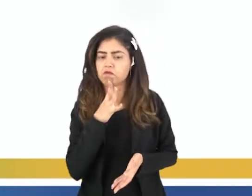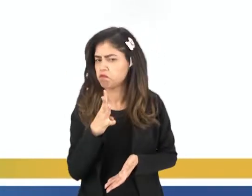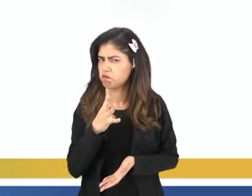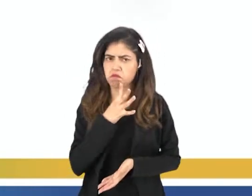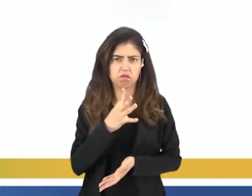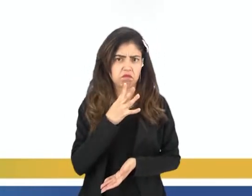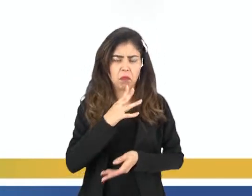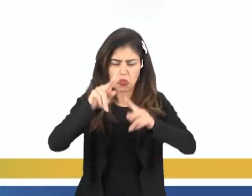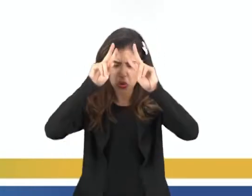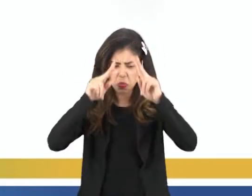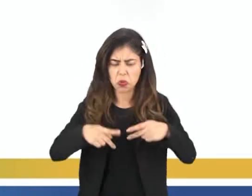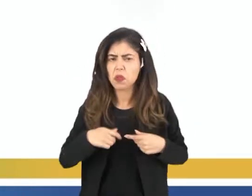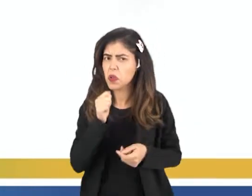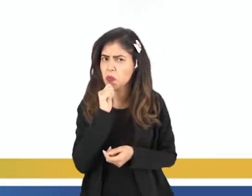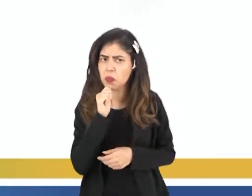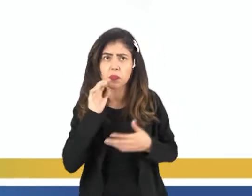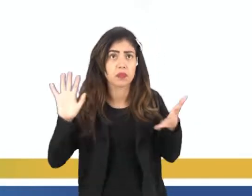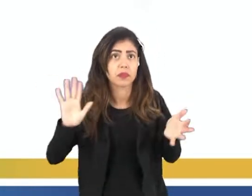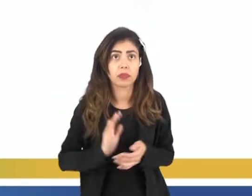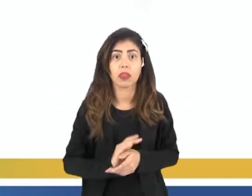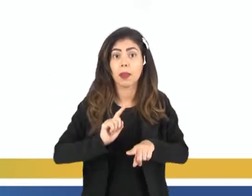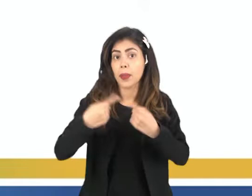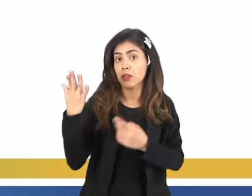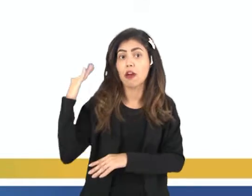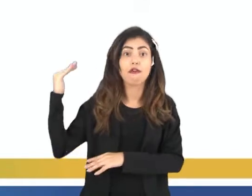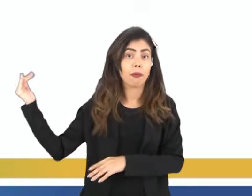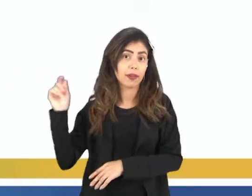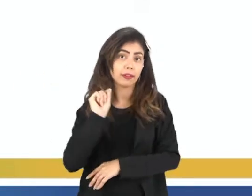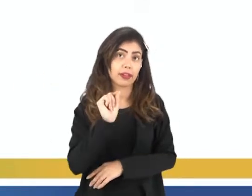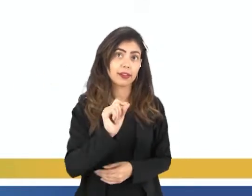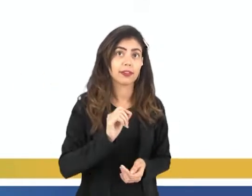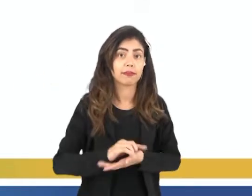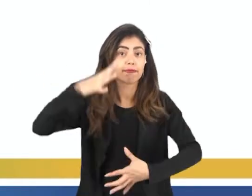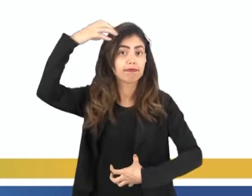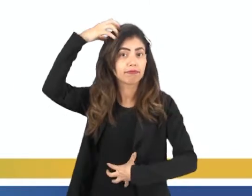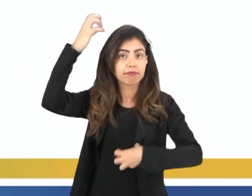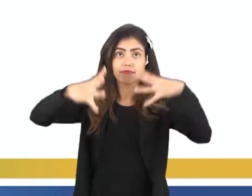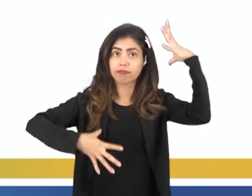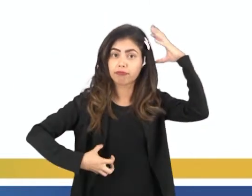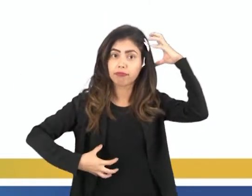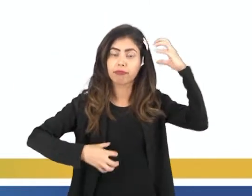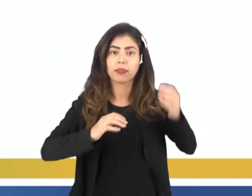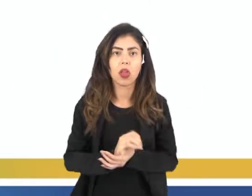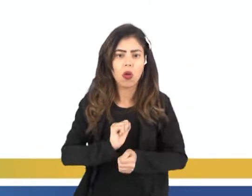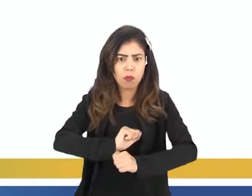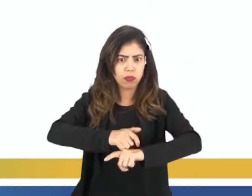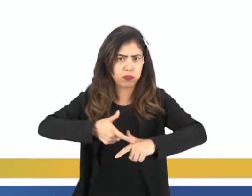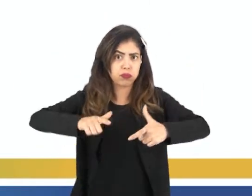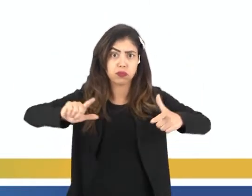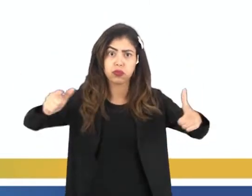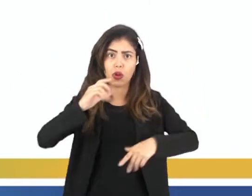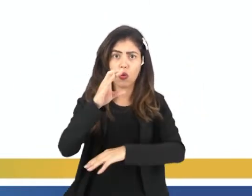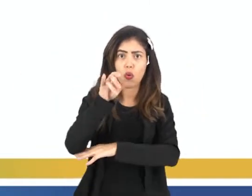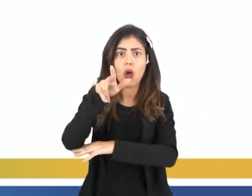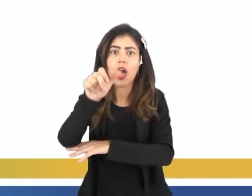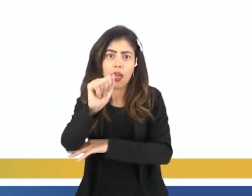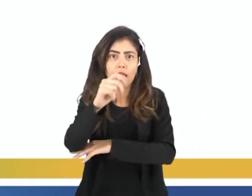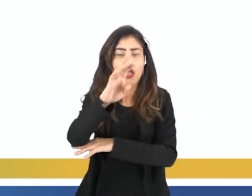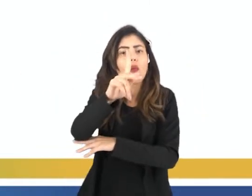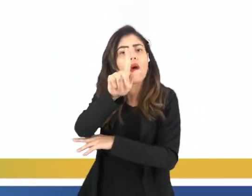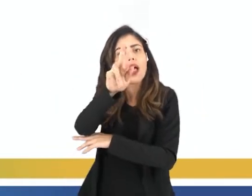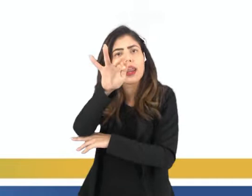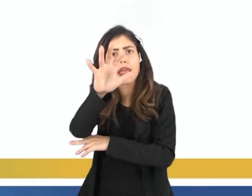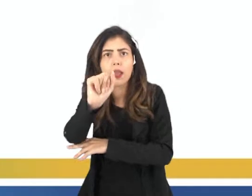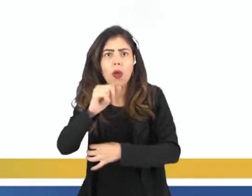desconhecidos pelos homens. Talvez os mais famosos deles sejam os macacos. Eles são numerosos, os coalas,